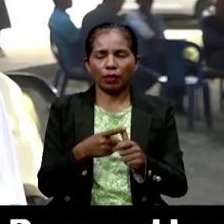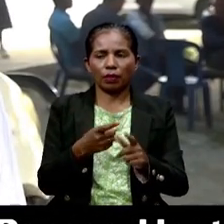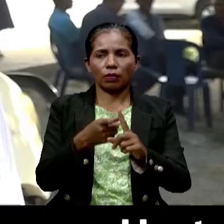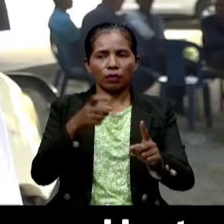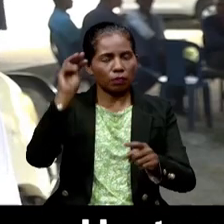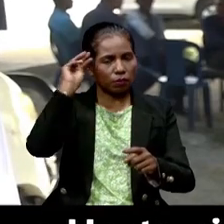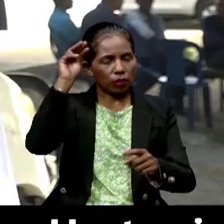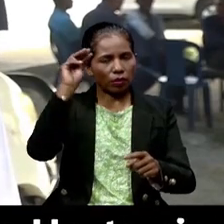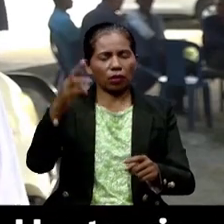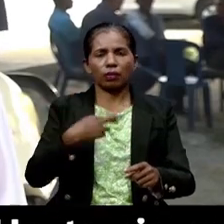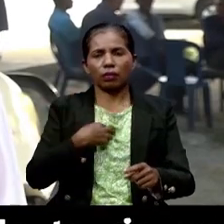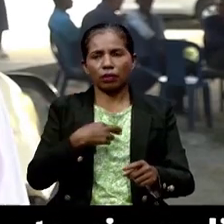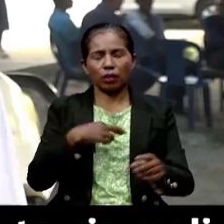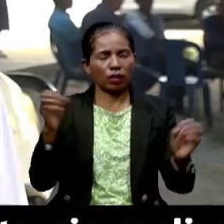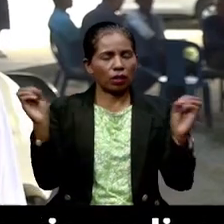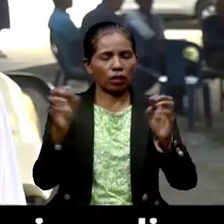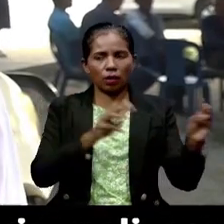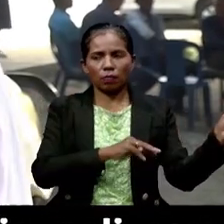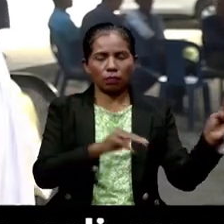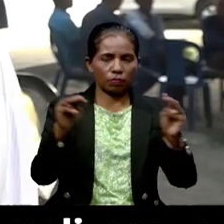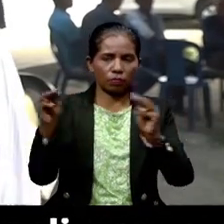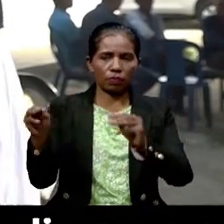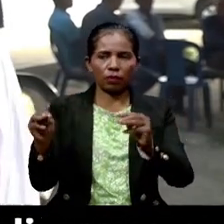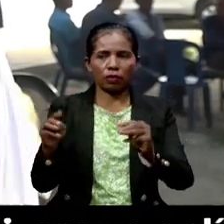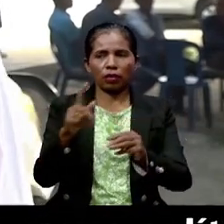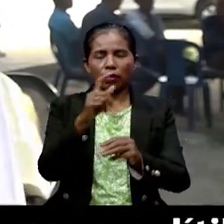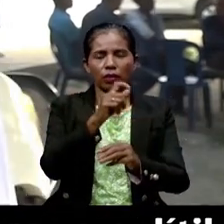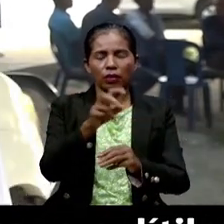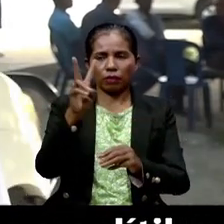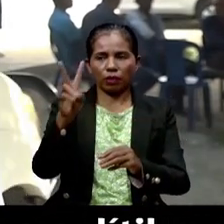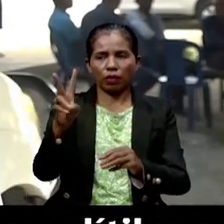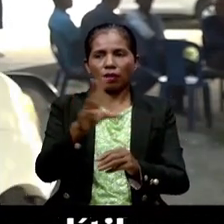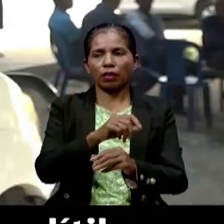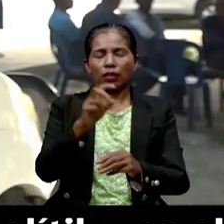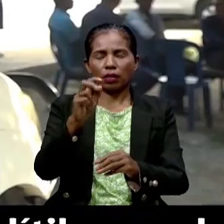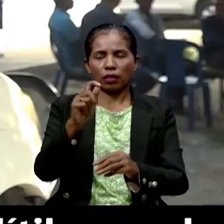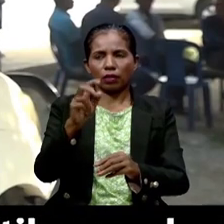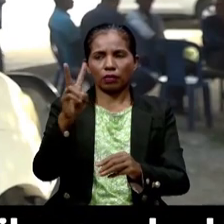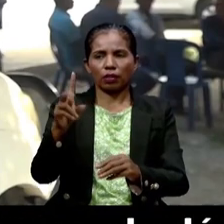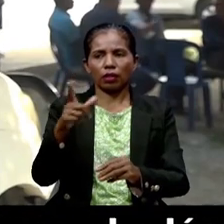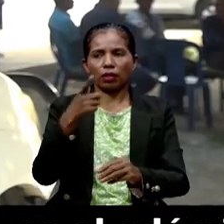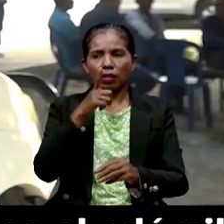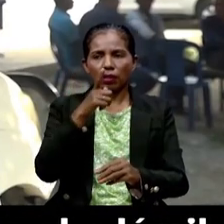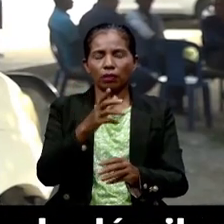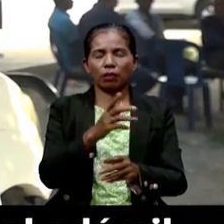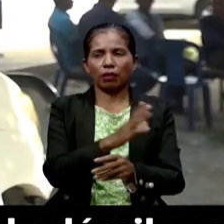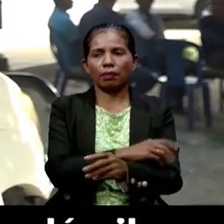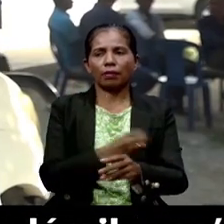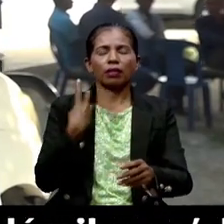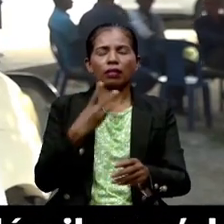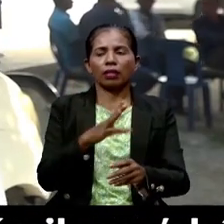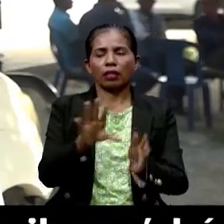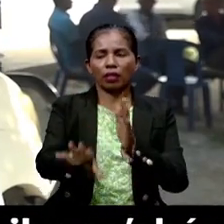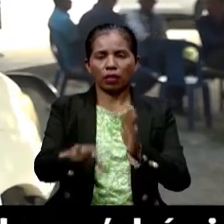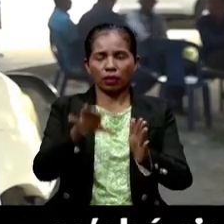ministério RASIC, lá muda canais ira nessa televisão, canais televisão ser né, ou língua melaio e ela, e depois ita rei escola, ita